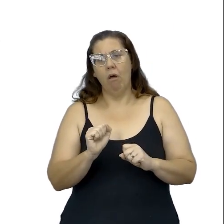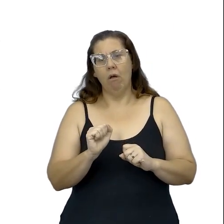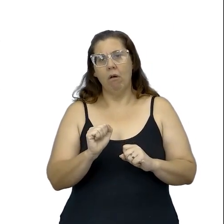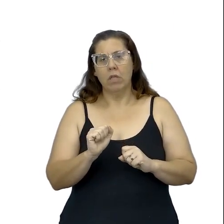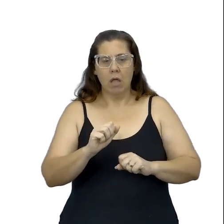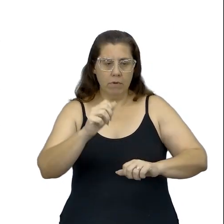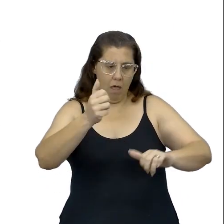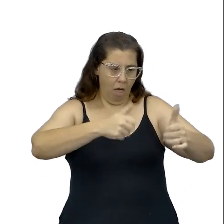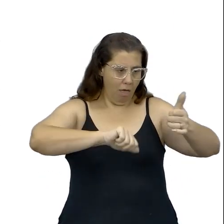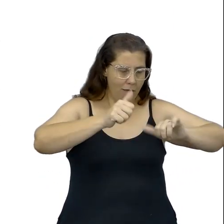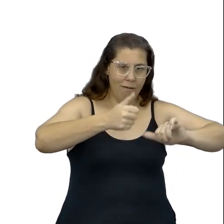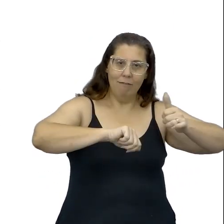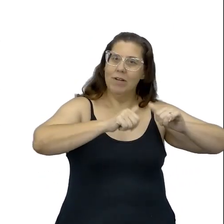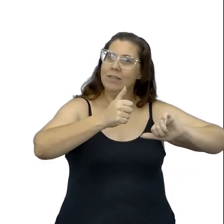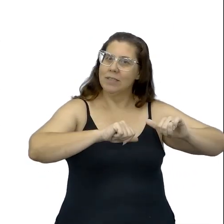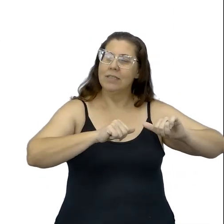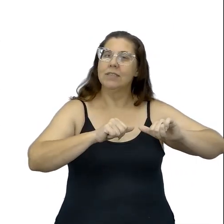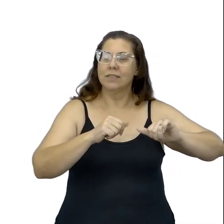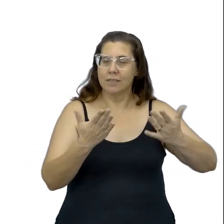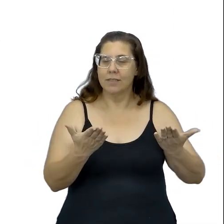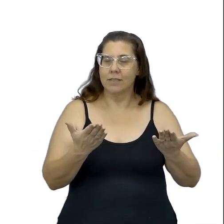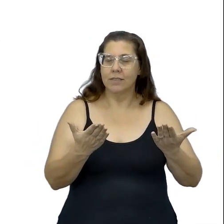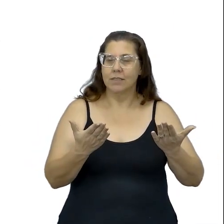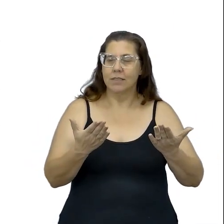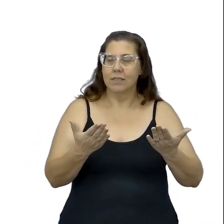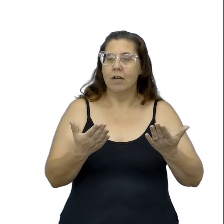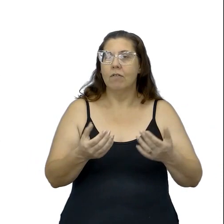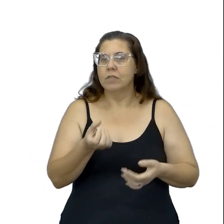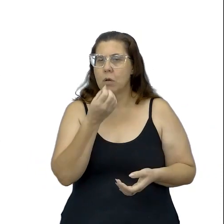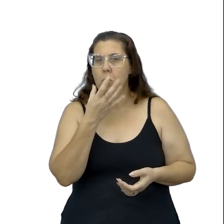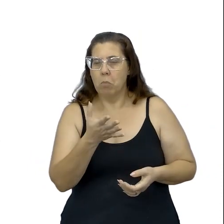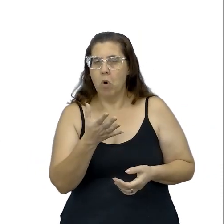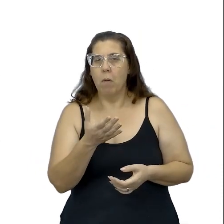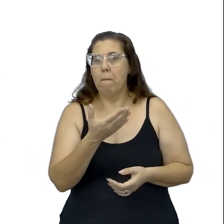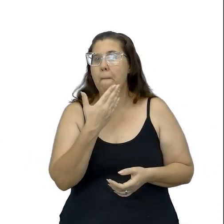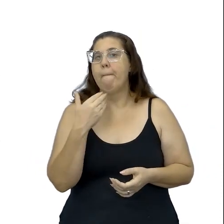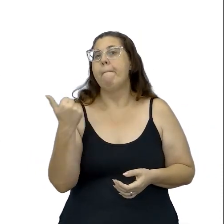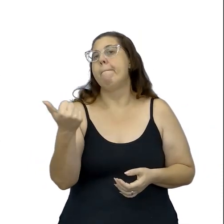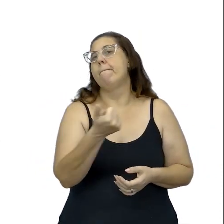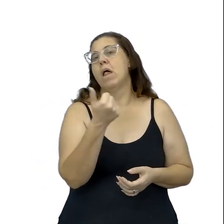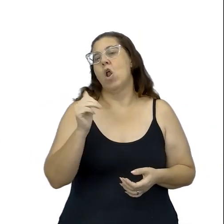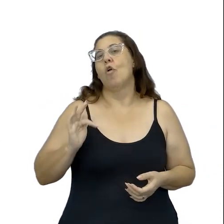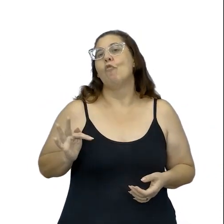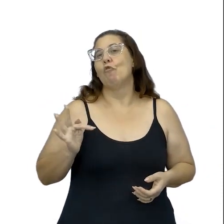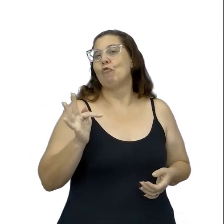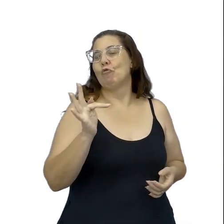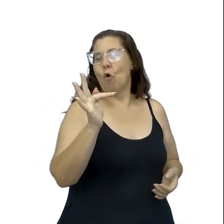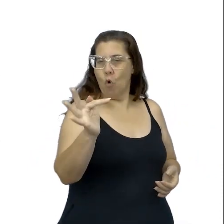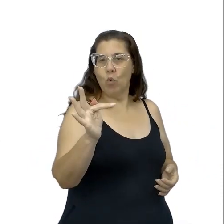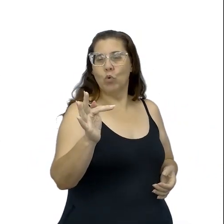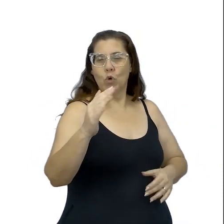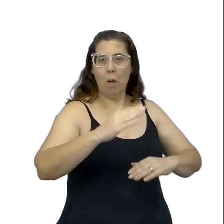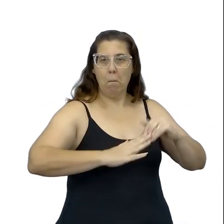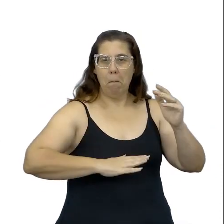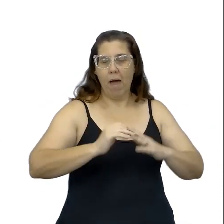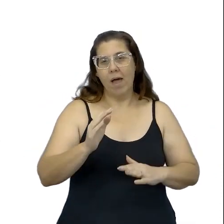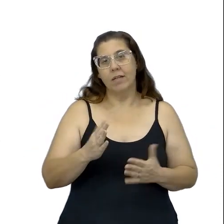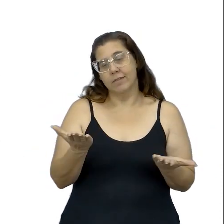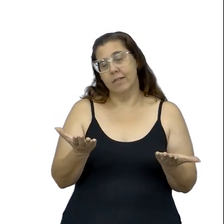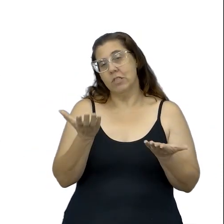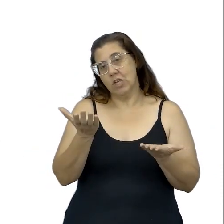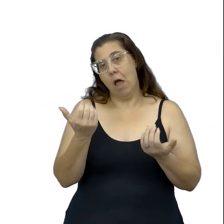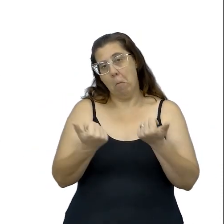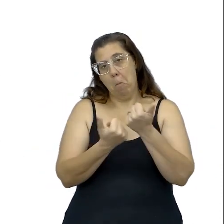essa avaliação, ela servirá para o aprofundamento e aperfeiçoamento das futuras ações, então, nós contamos com o